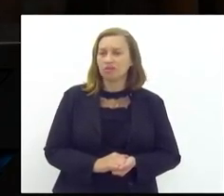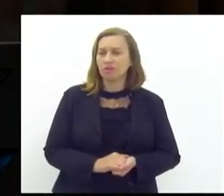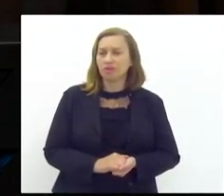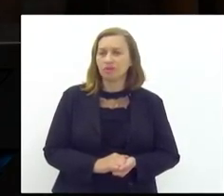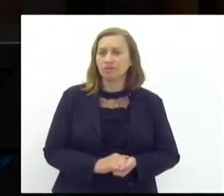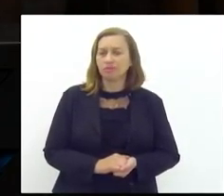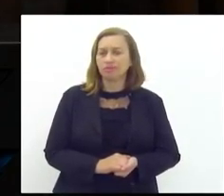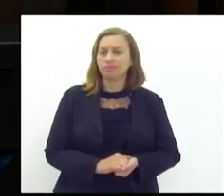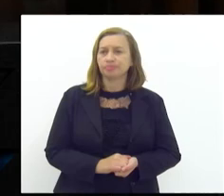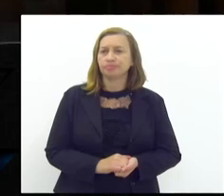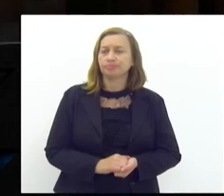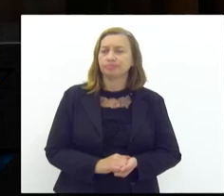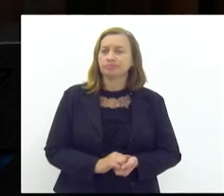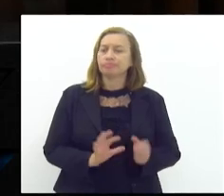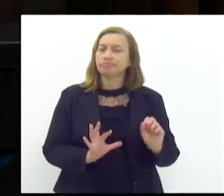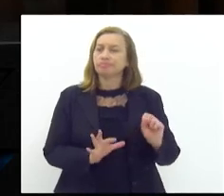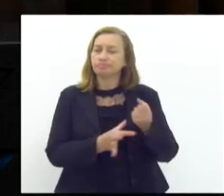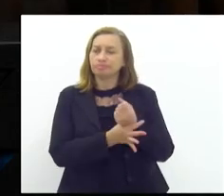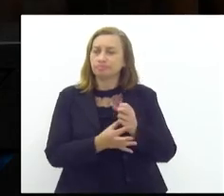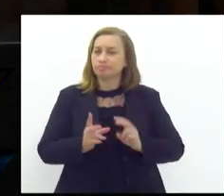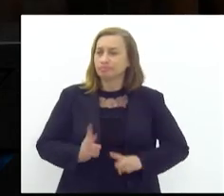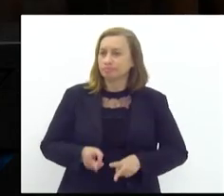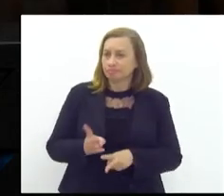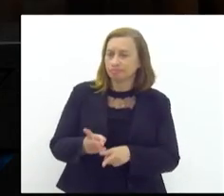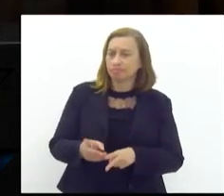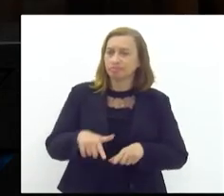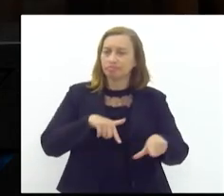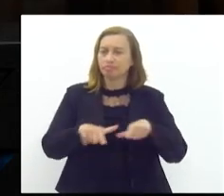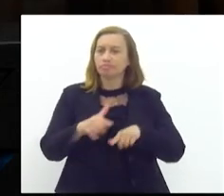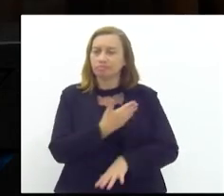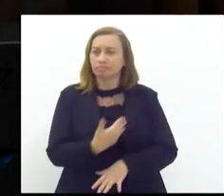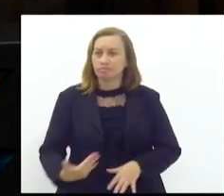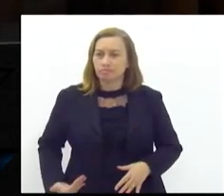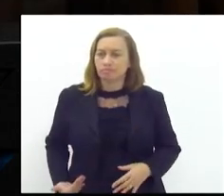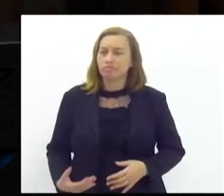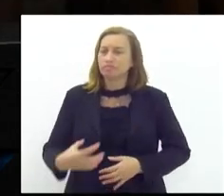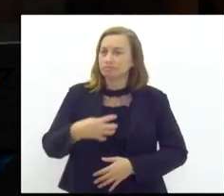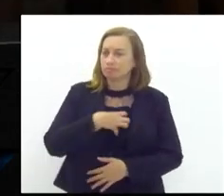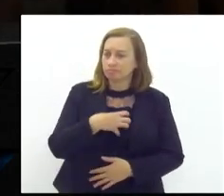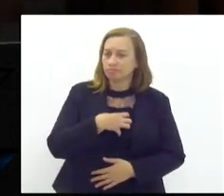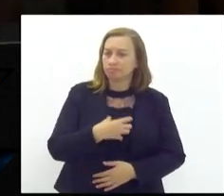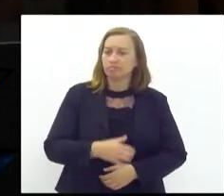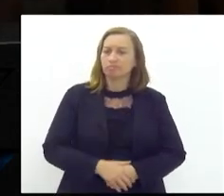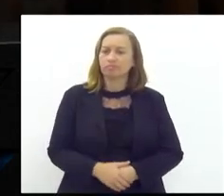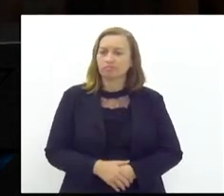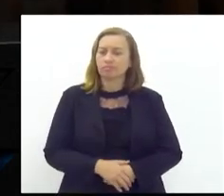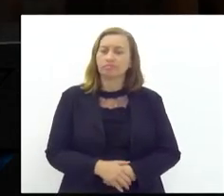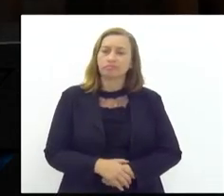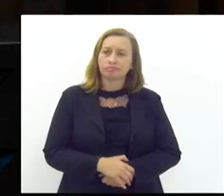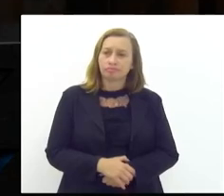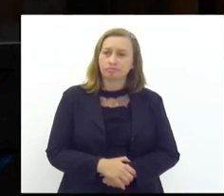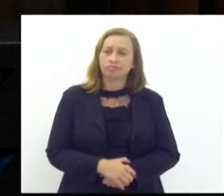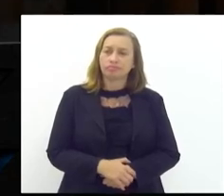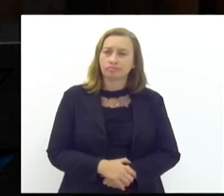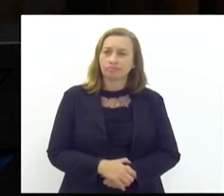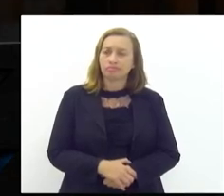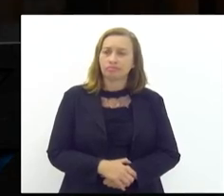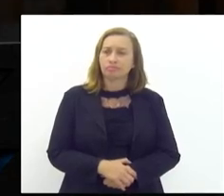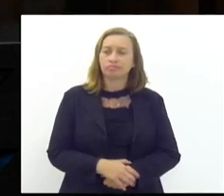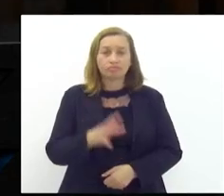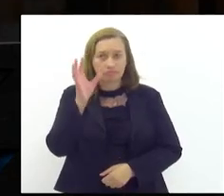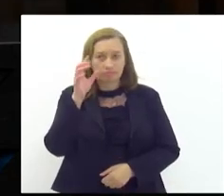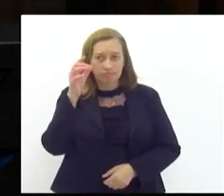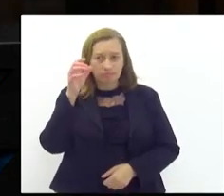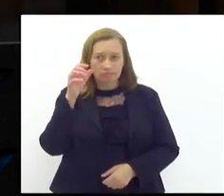para garantirmos a continuidade de serviços públicos que façam sentido para superação dessa lógica de